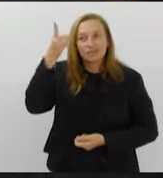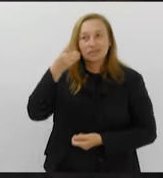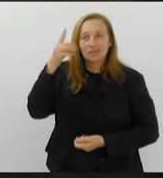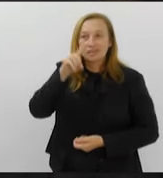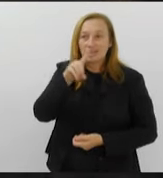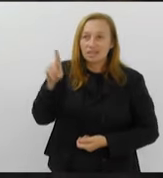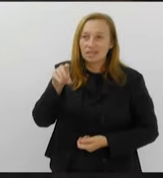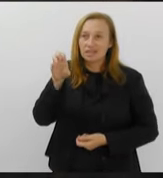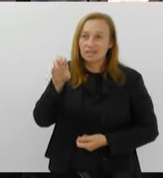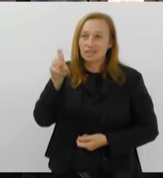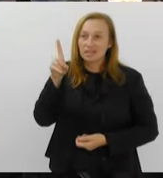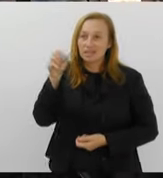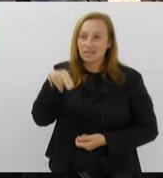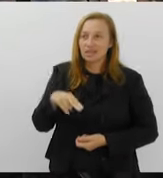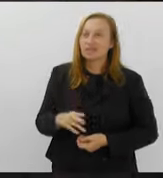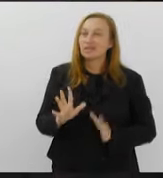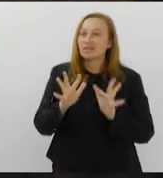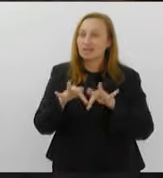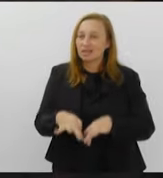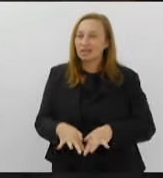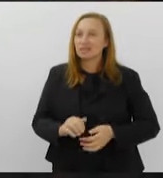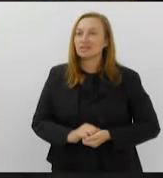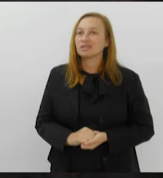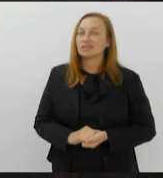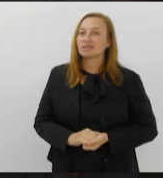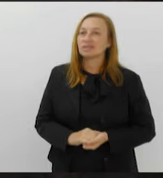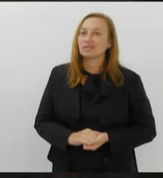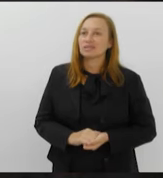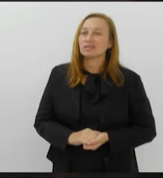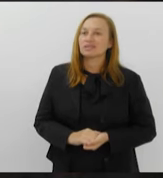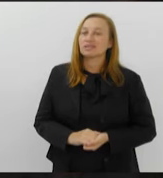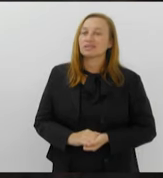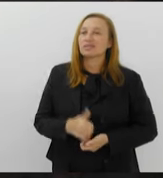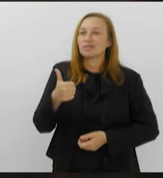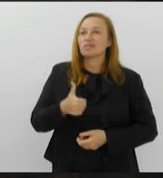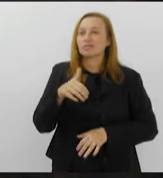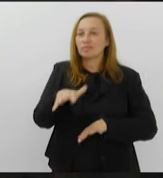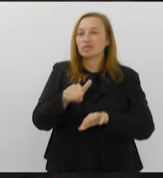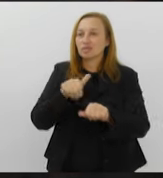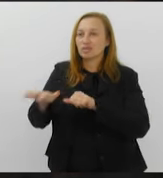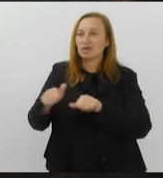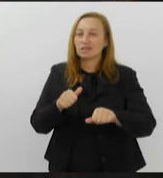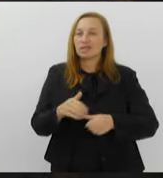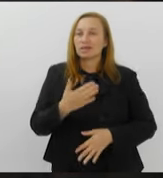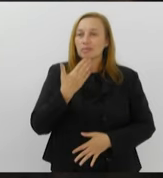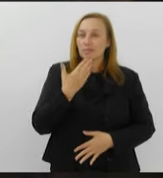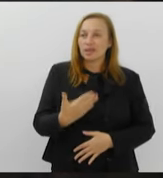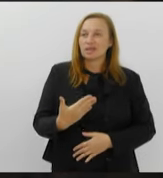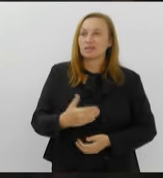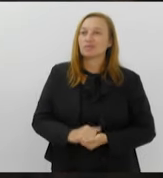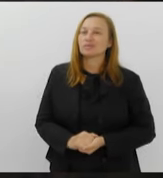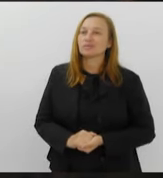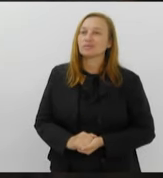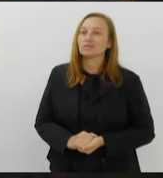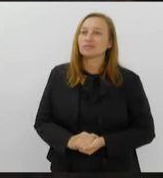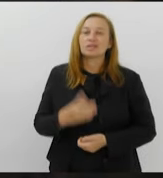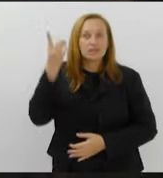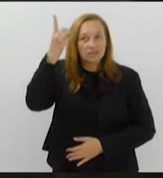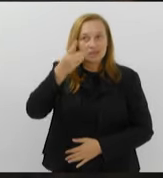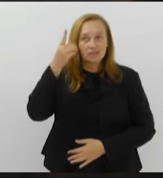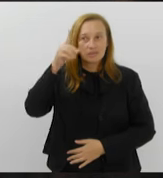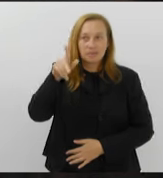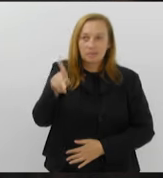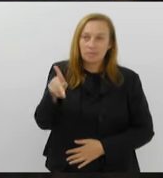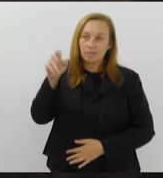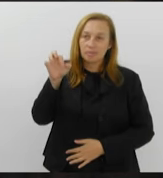Zeidan. Finalizado a primeira chamada, solicito ao nobre deputado Pedro